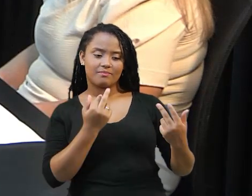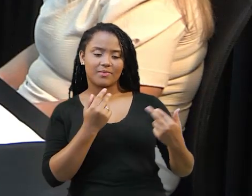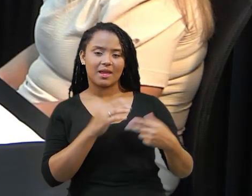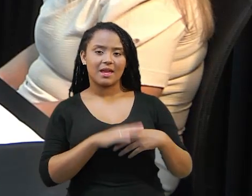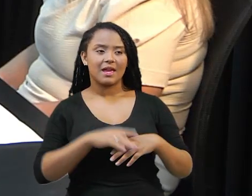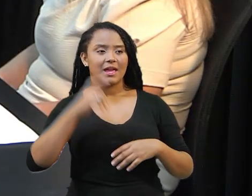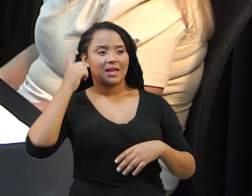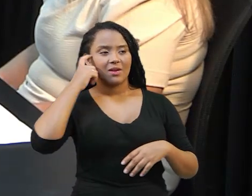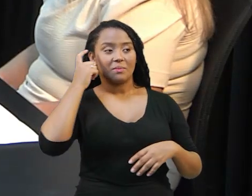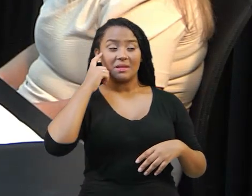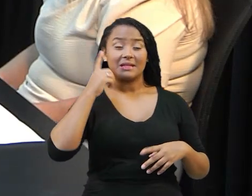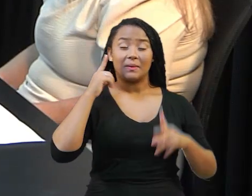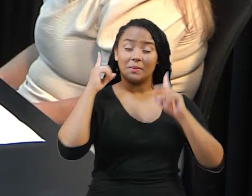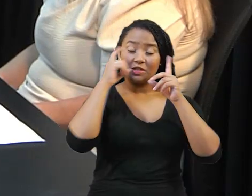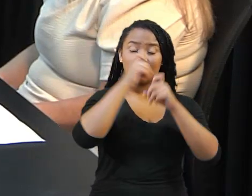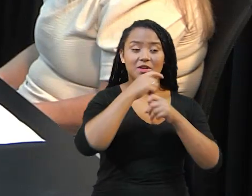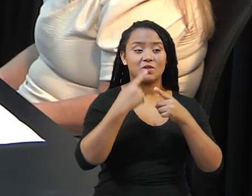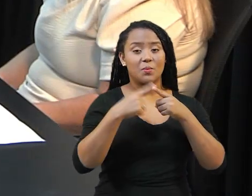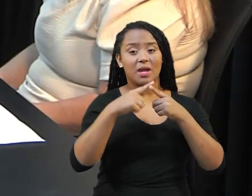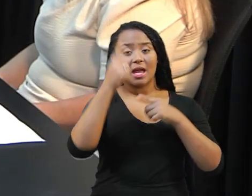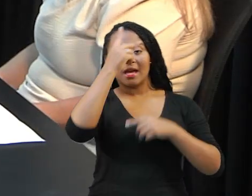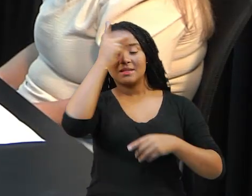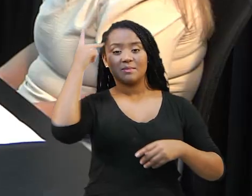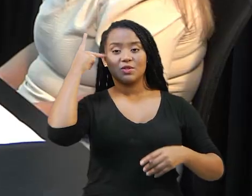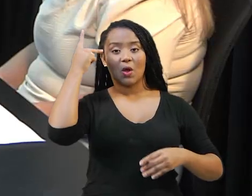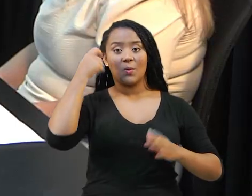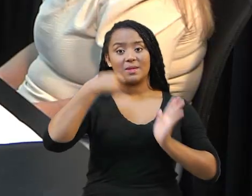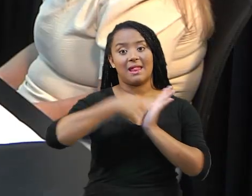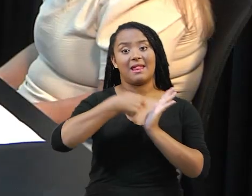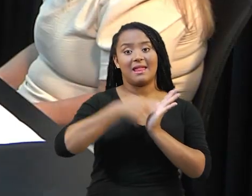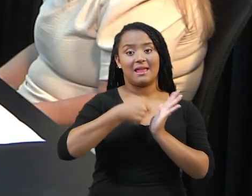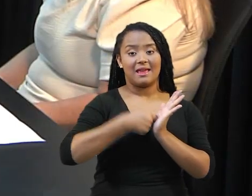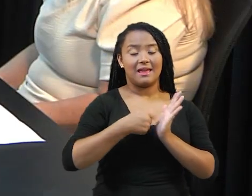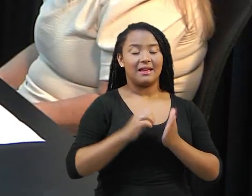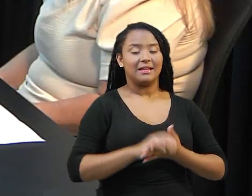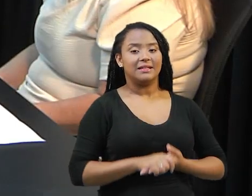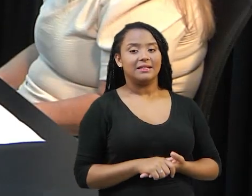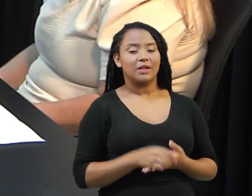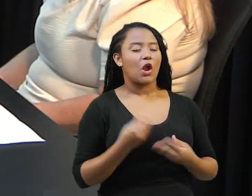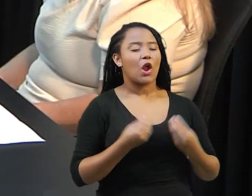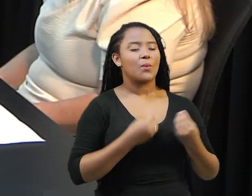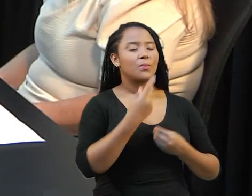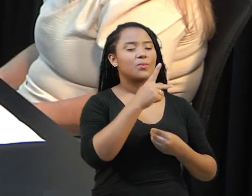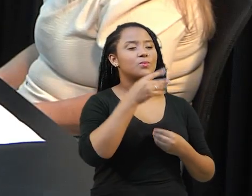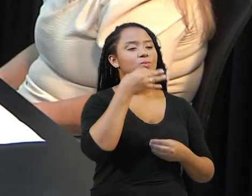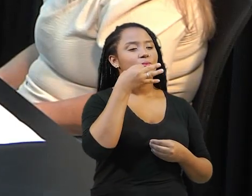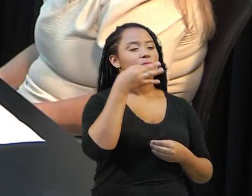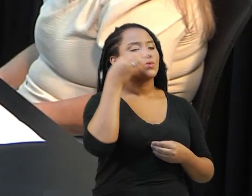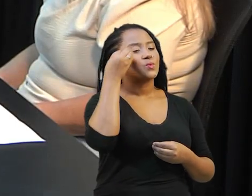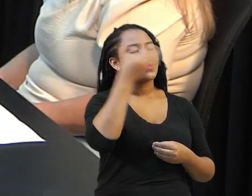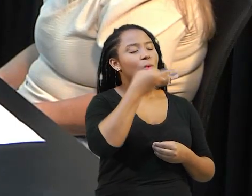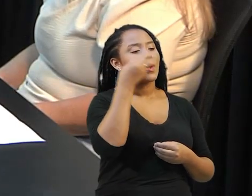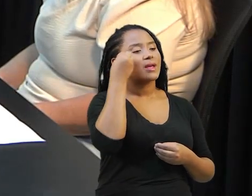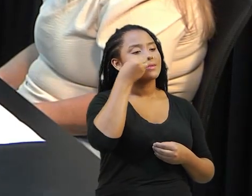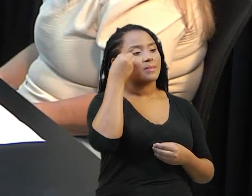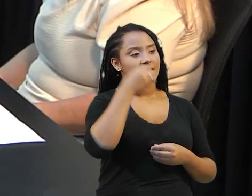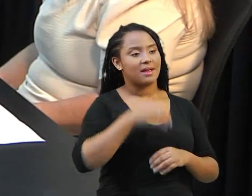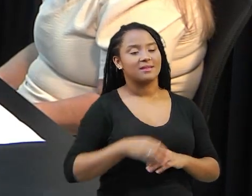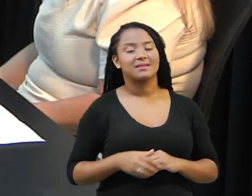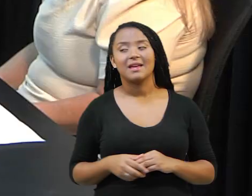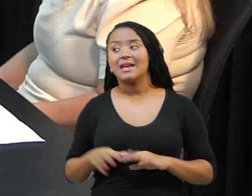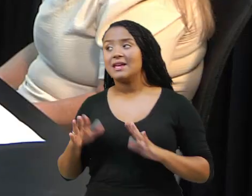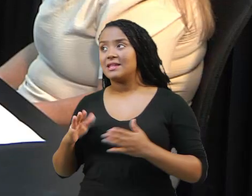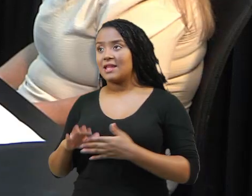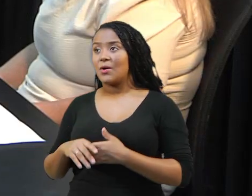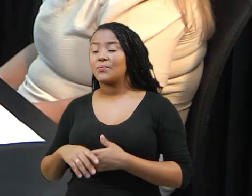povo pegava no pé da gente. Aí o caçulinha, como é que foi? Teve isso mais ou menos, não? Teve. Uma sorte minha é que tinha um mais novo ainda.